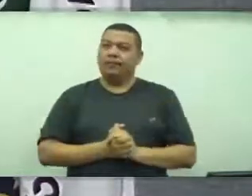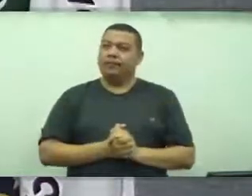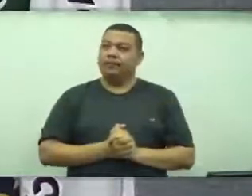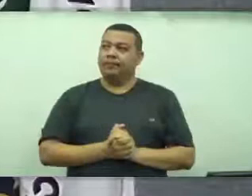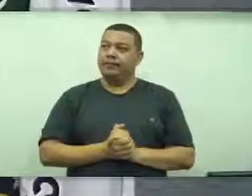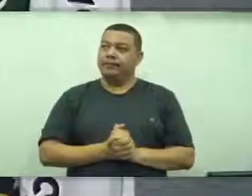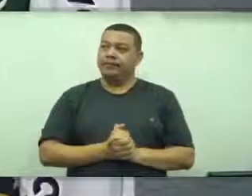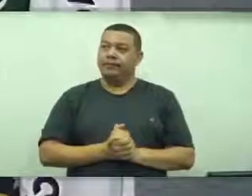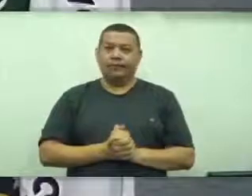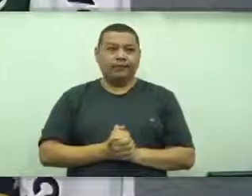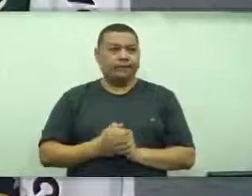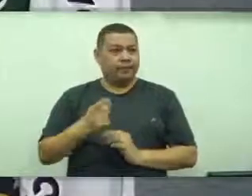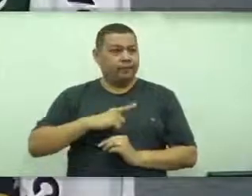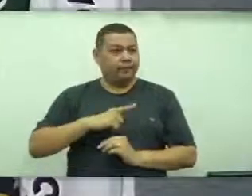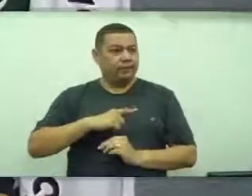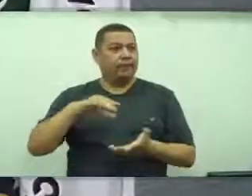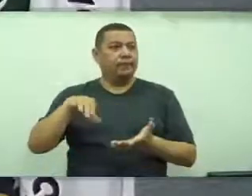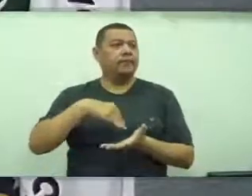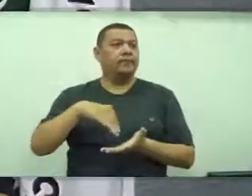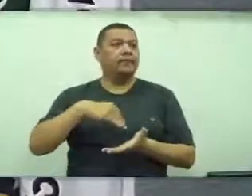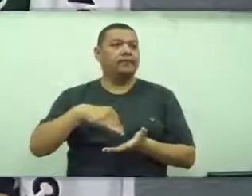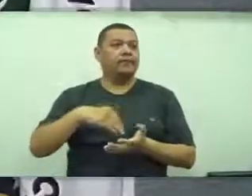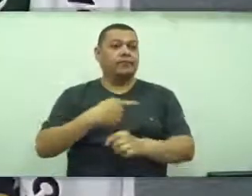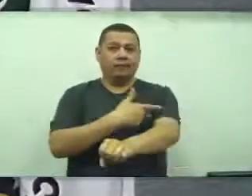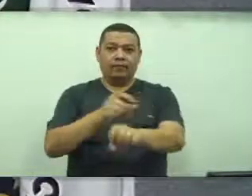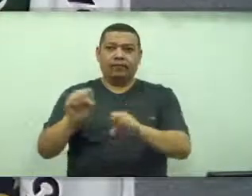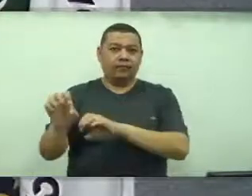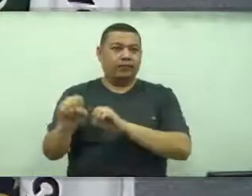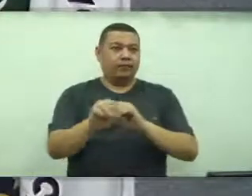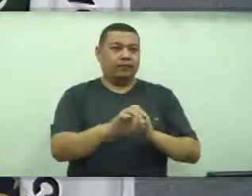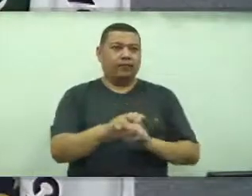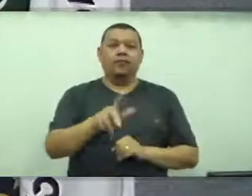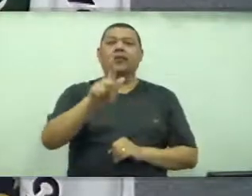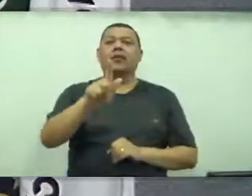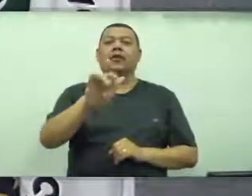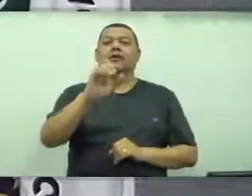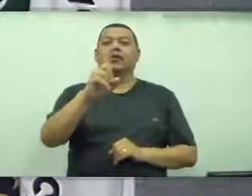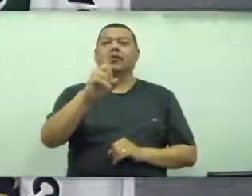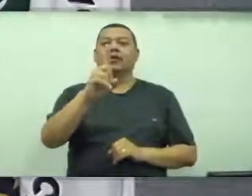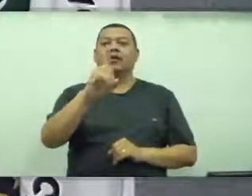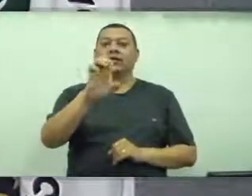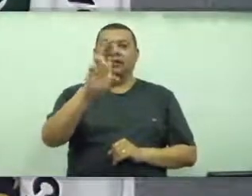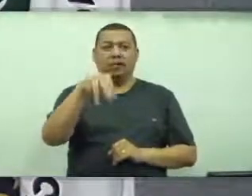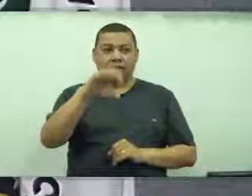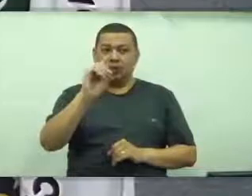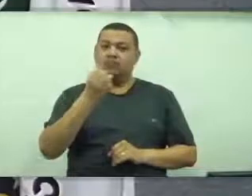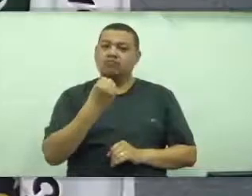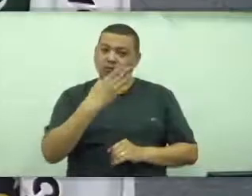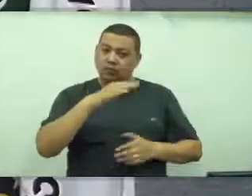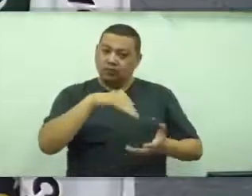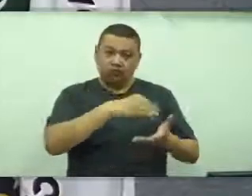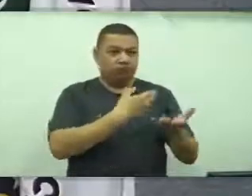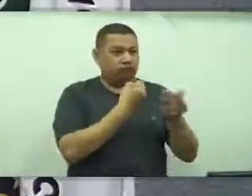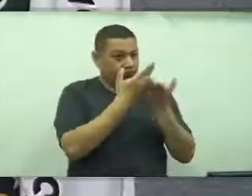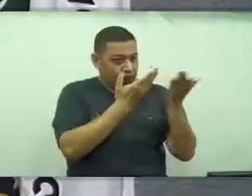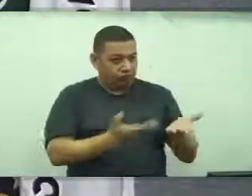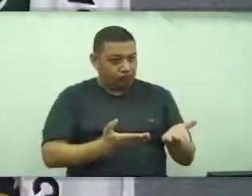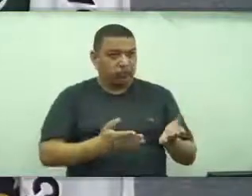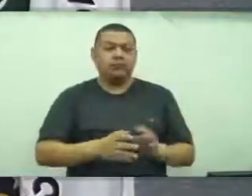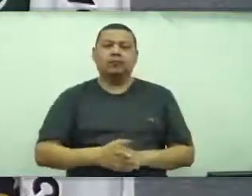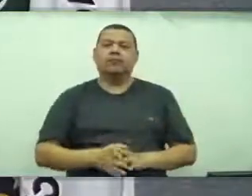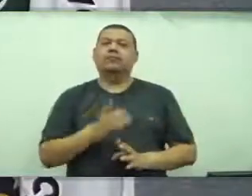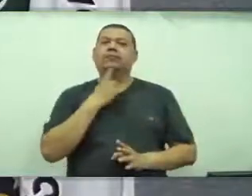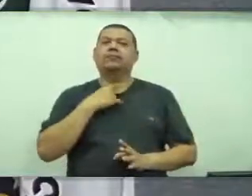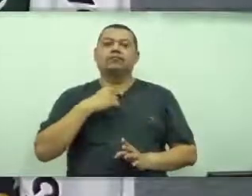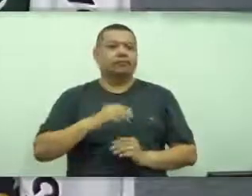positivos. Está ali o secretário de Educação, o senhor Gedeon, tá? Parabéns, secretário, pela iniciativa da